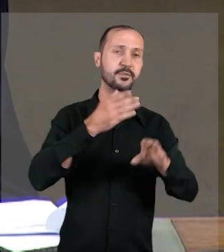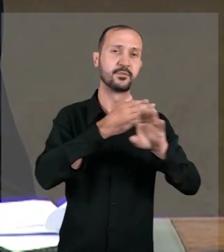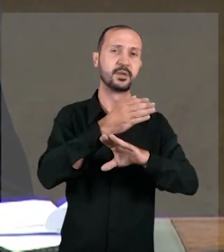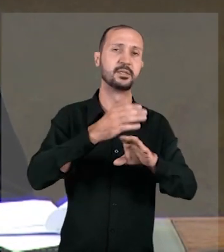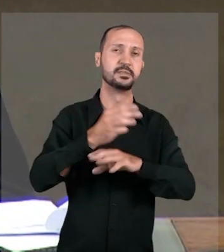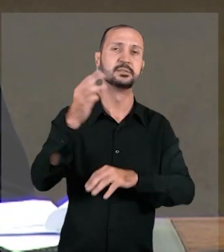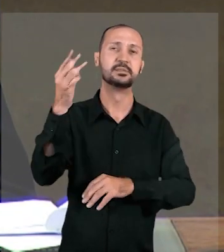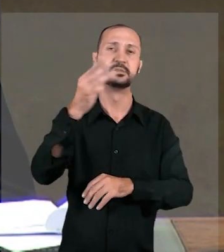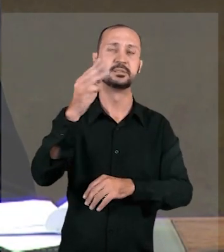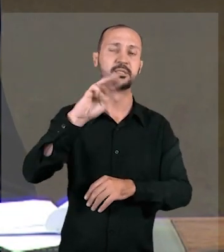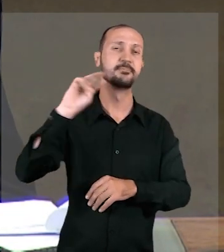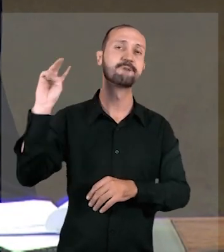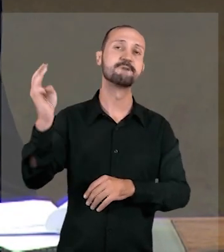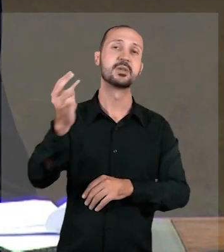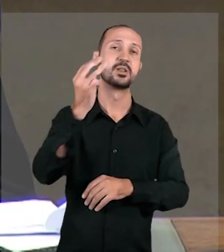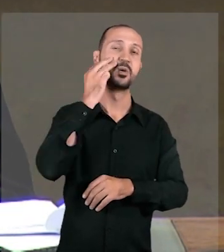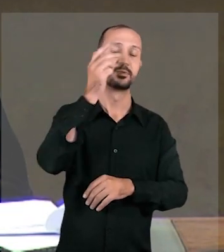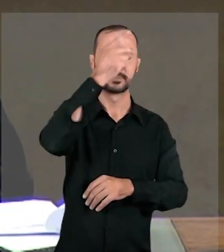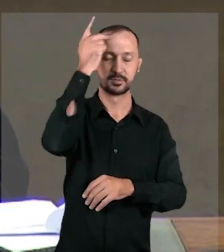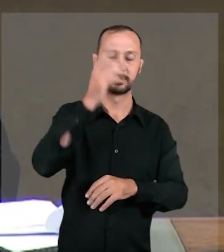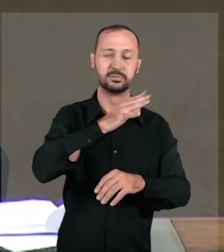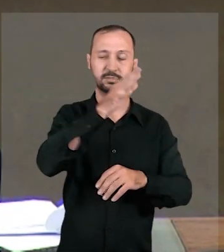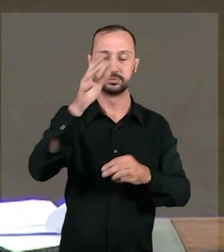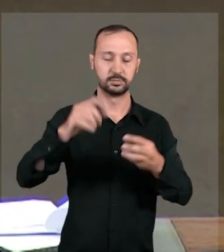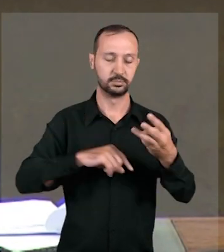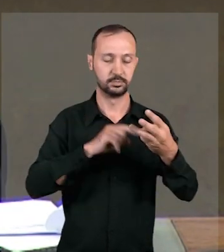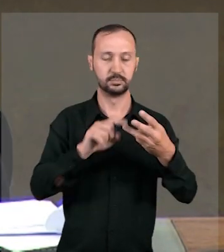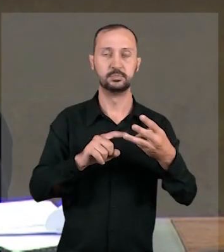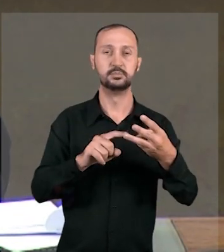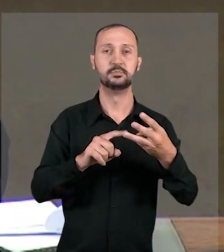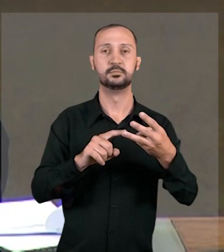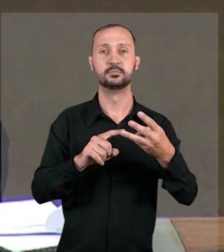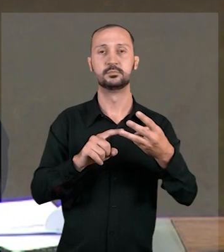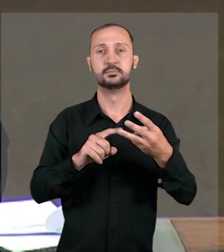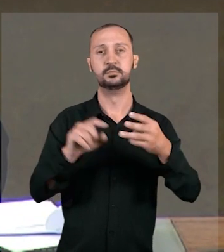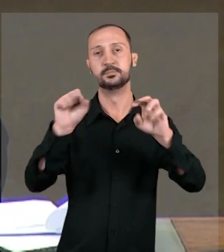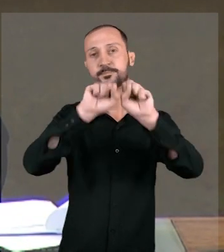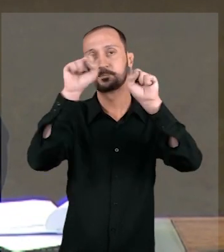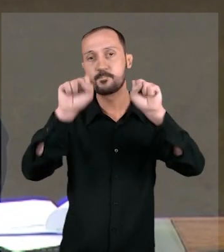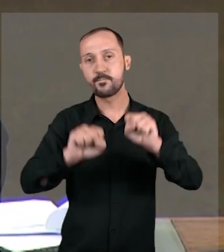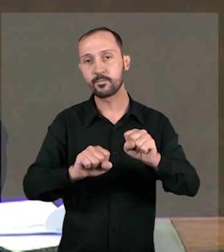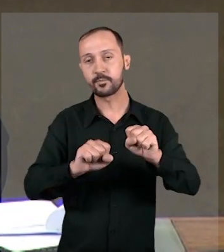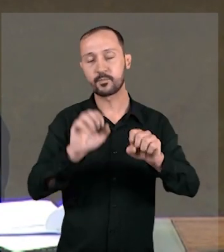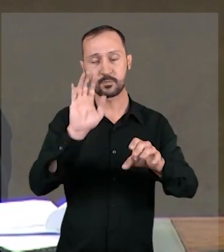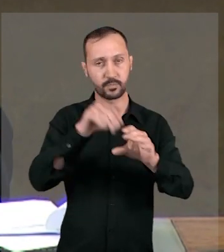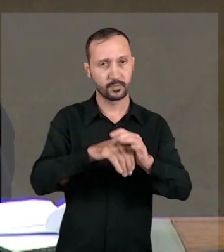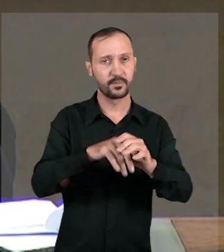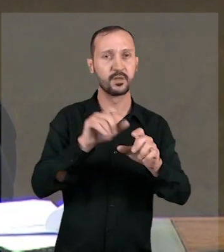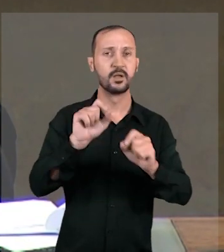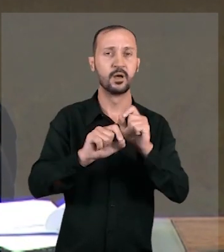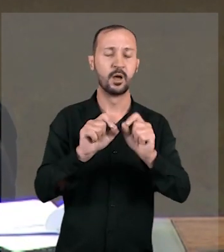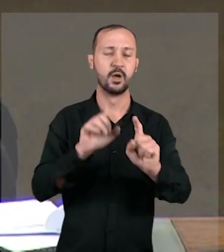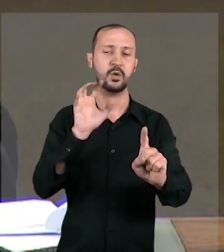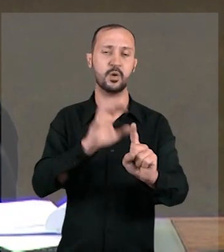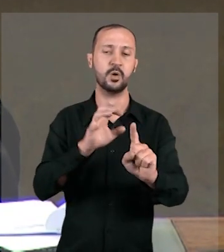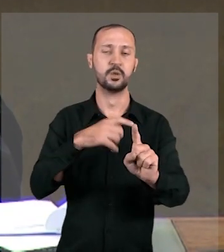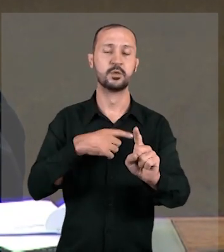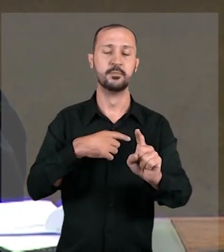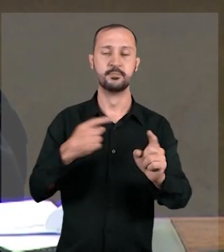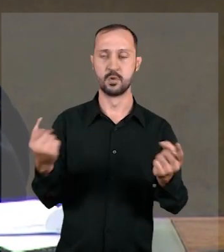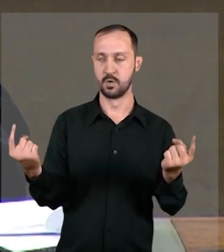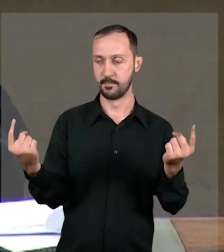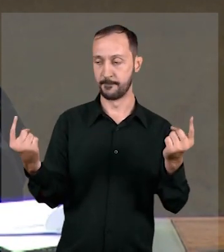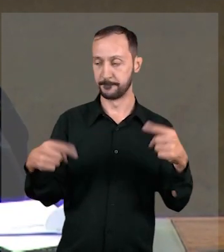milhões de eleitores. E, em terceiro lugar, este sistema faz com que o principal adversário